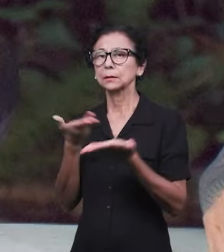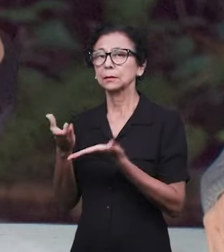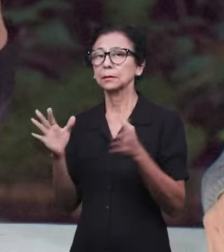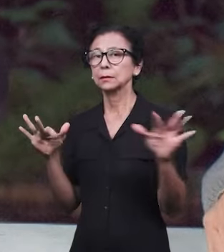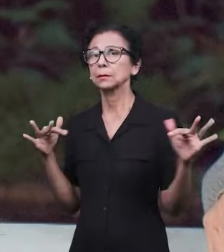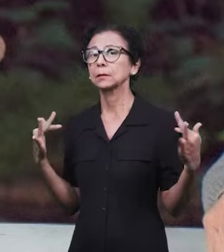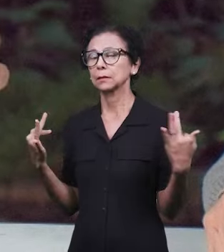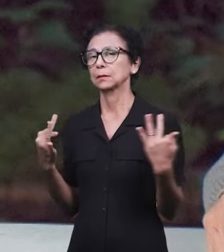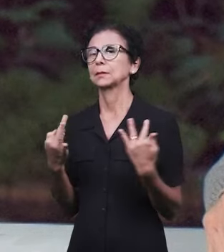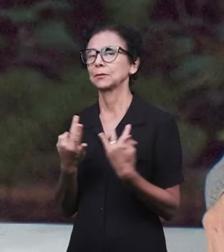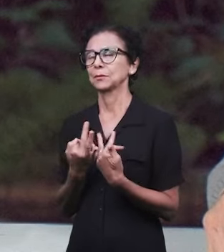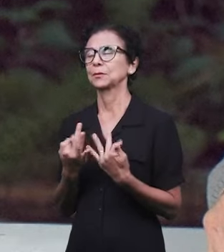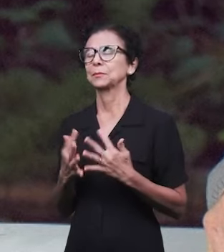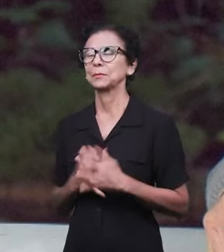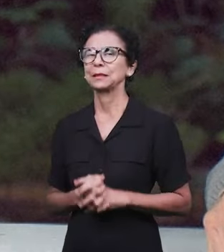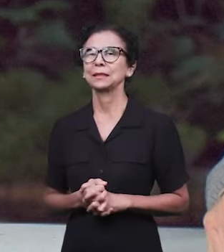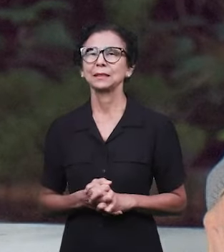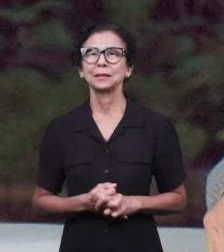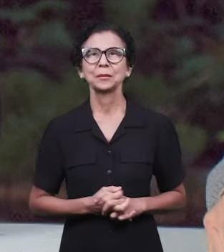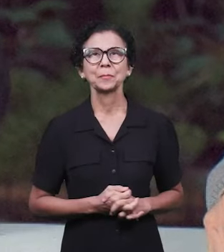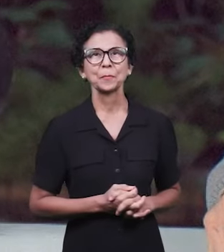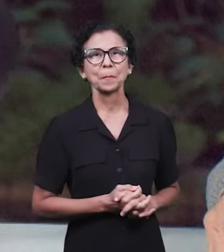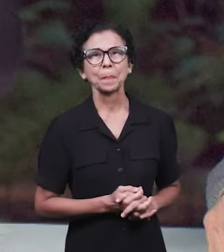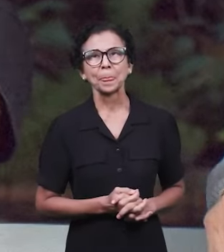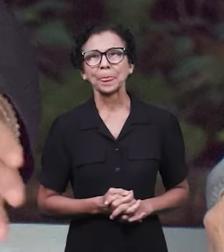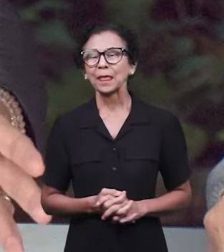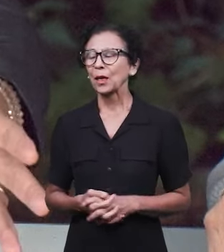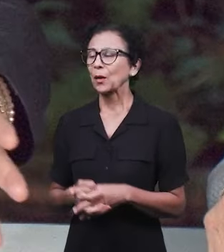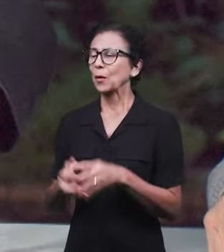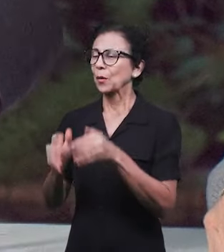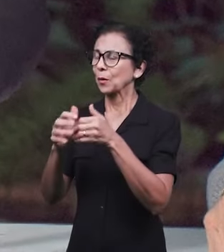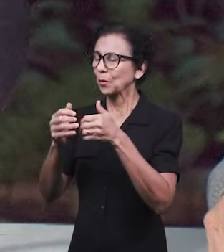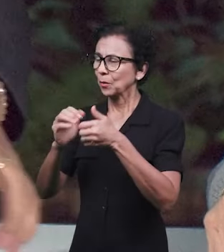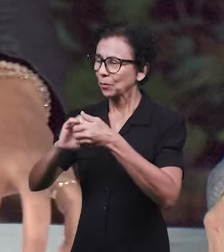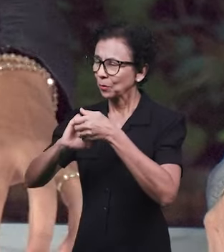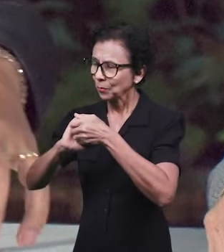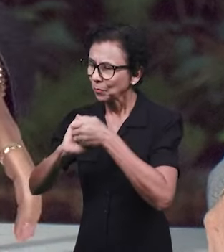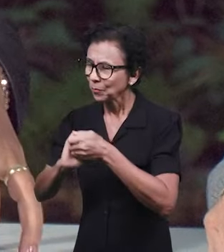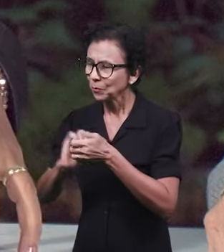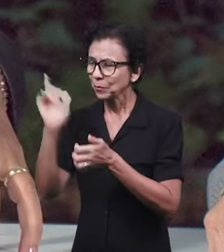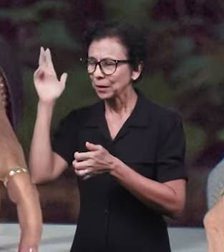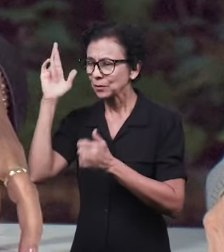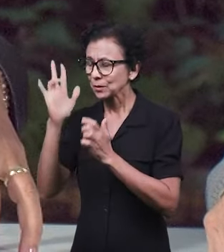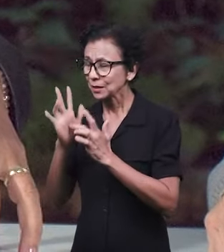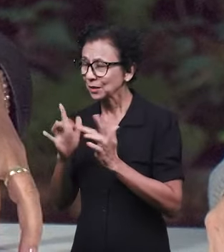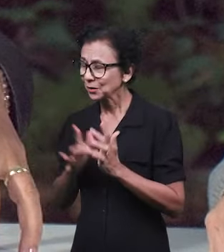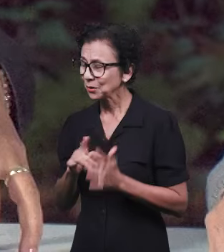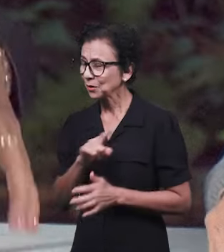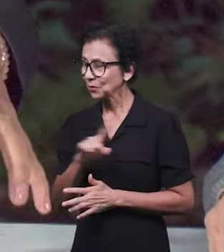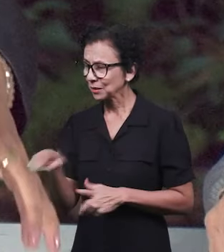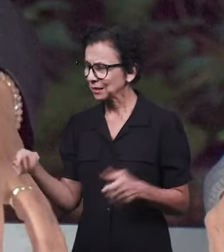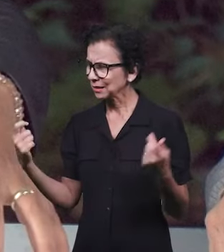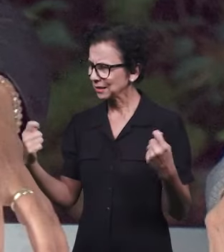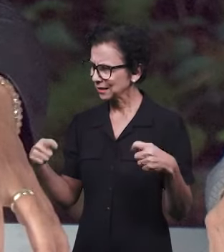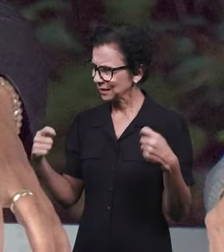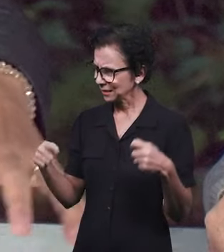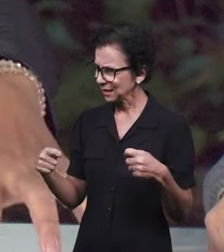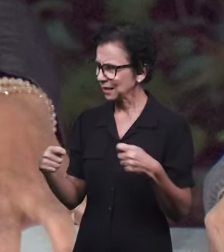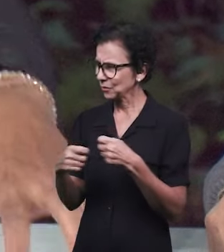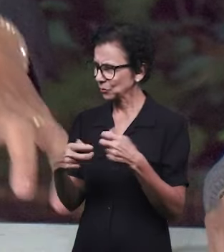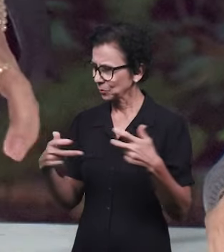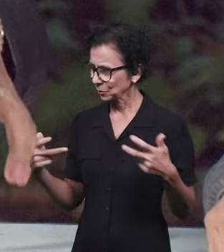a segurança, primeiramente, que elas estão ali, que foram trazidas pelo Senhor. Se elas estão trazidas do